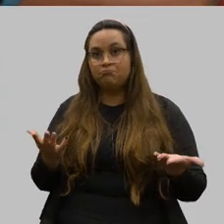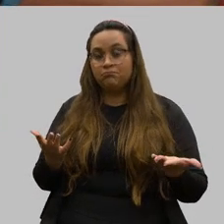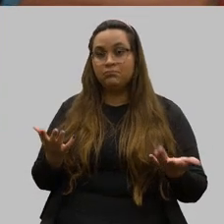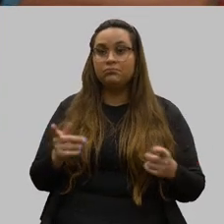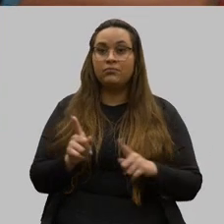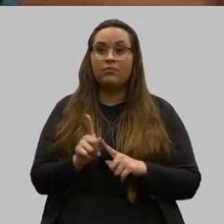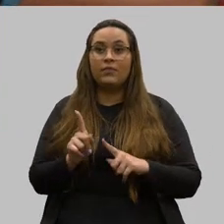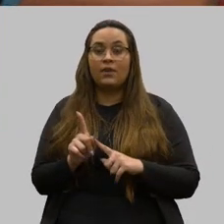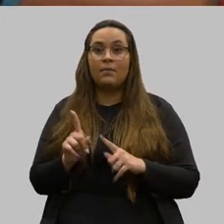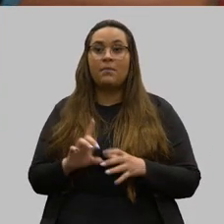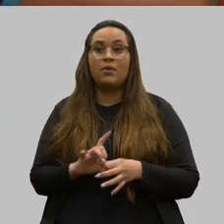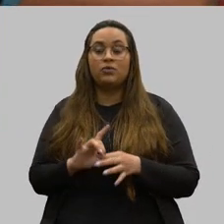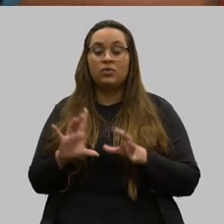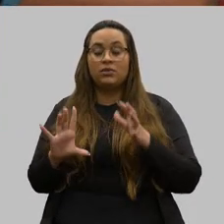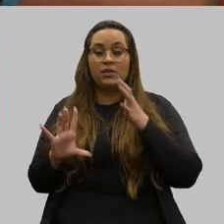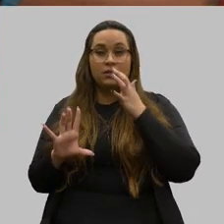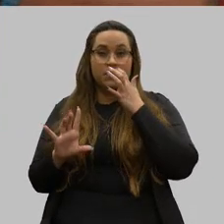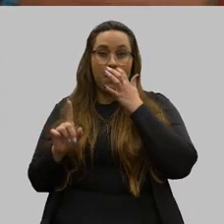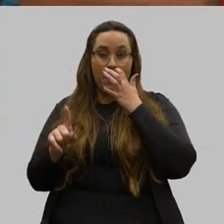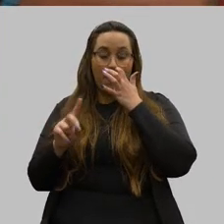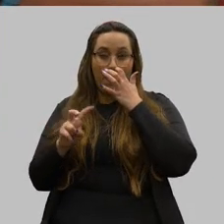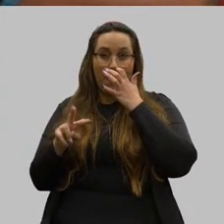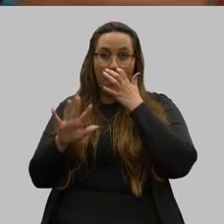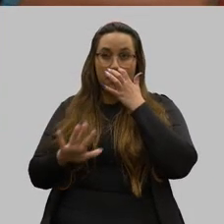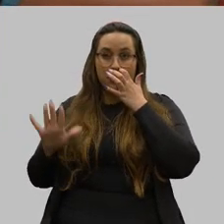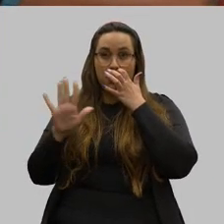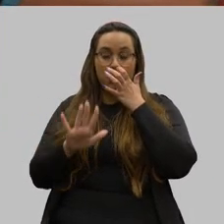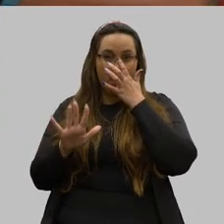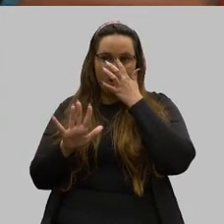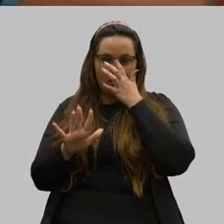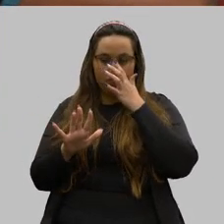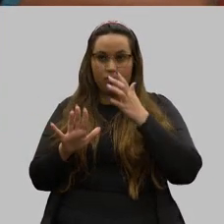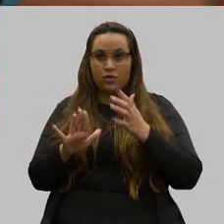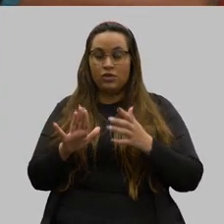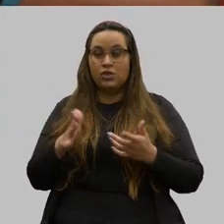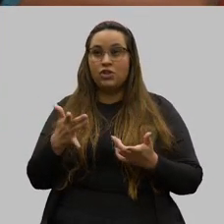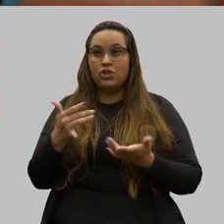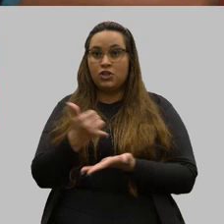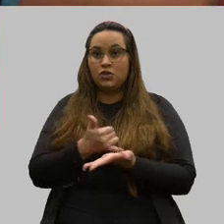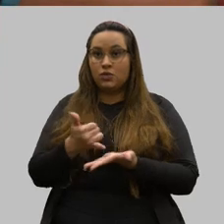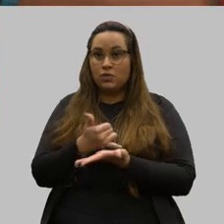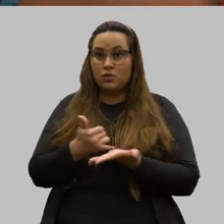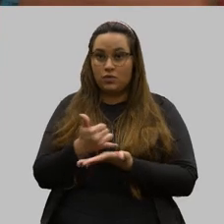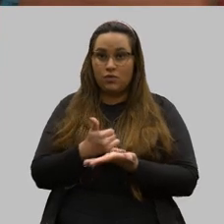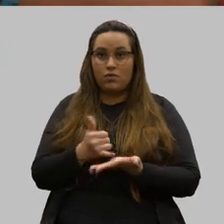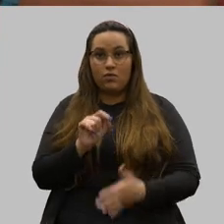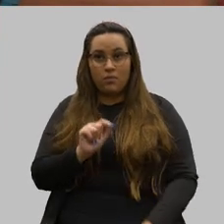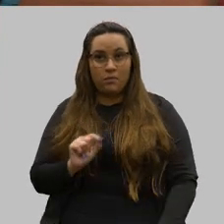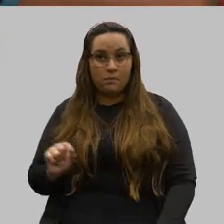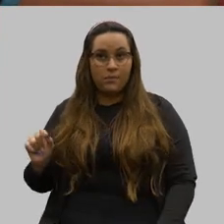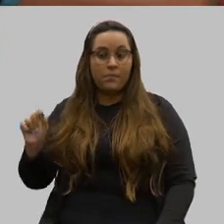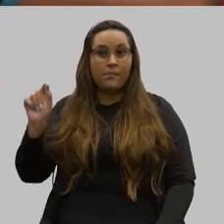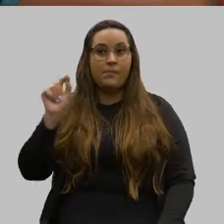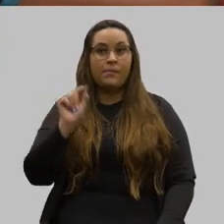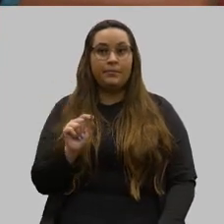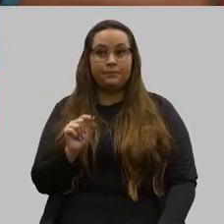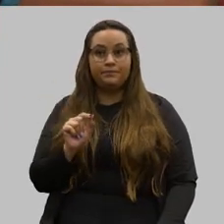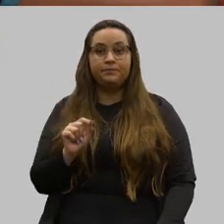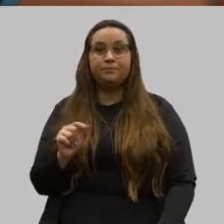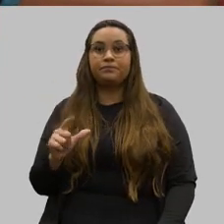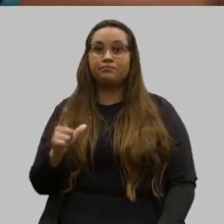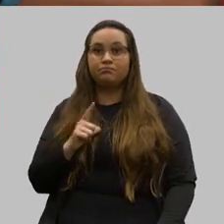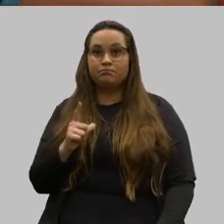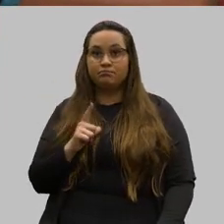autorização da agência Nacional de petróleo as unidades que tem a postos de